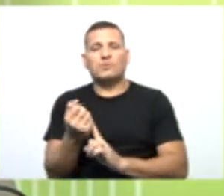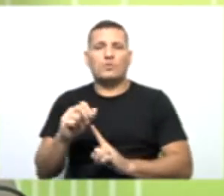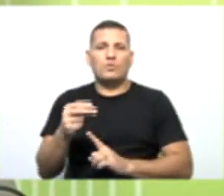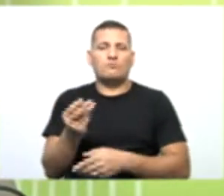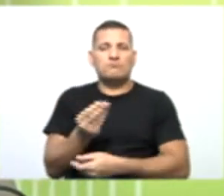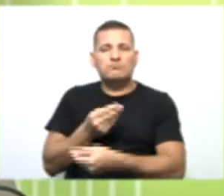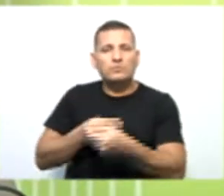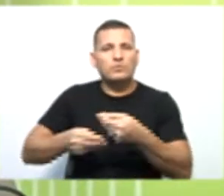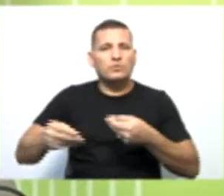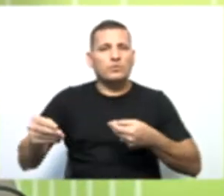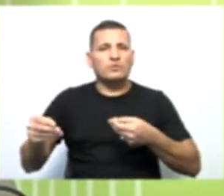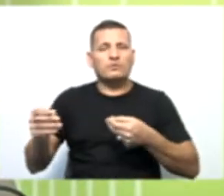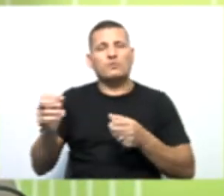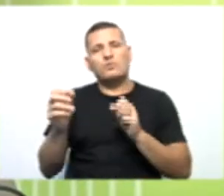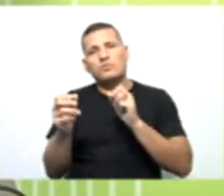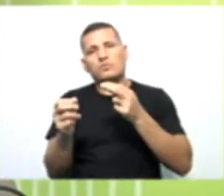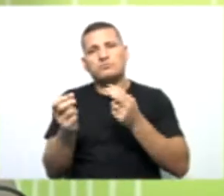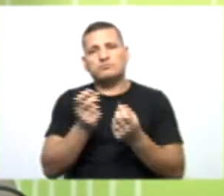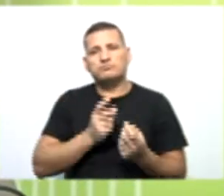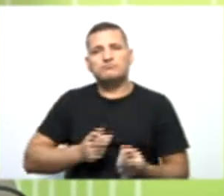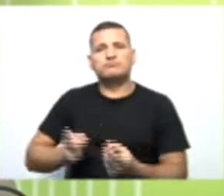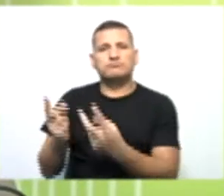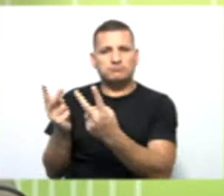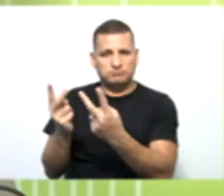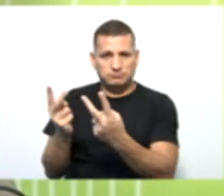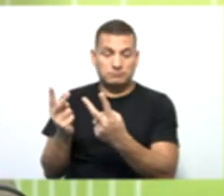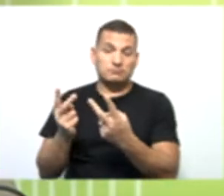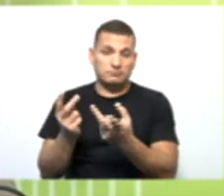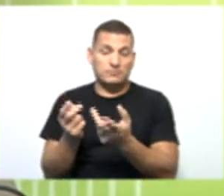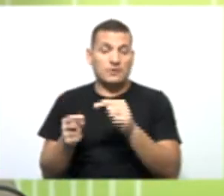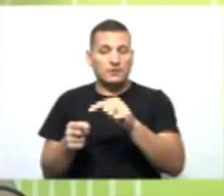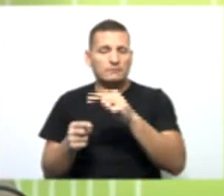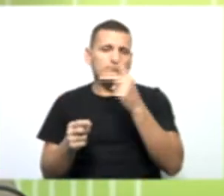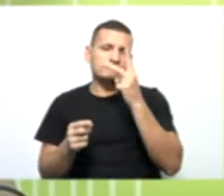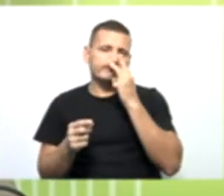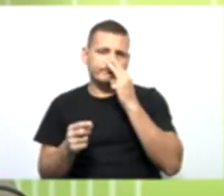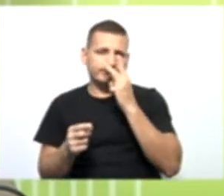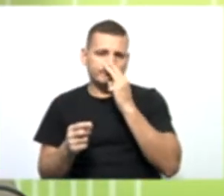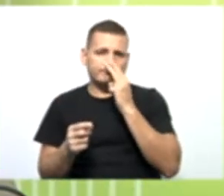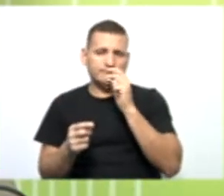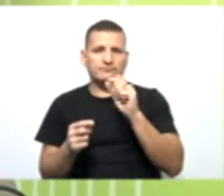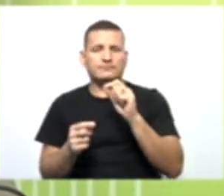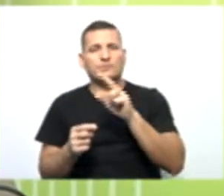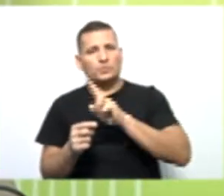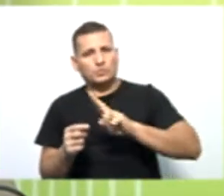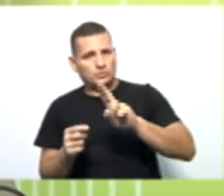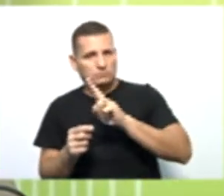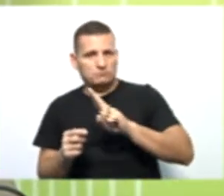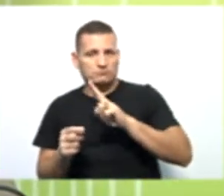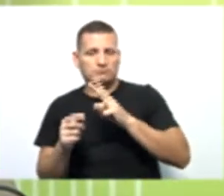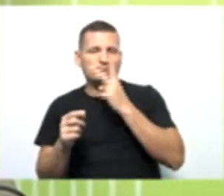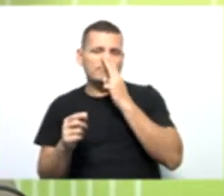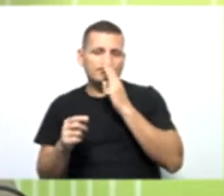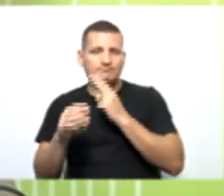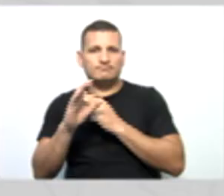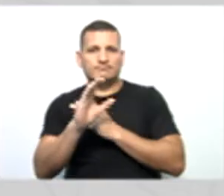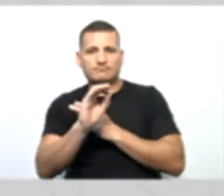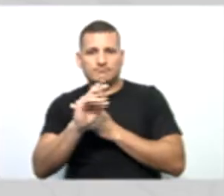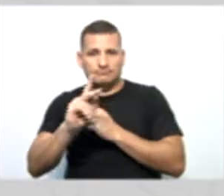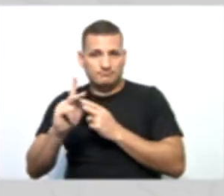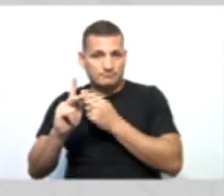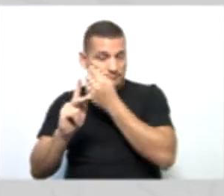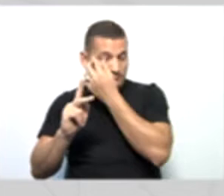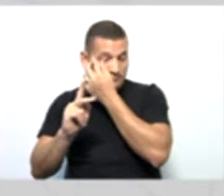Ou realmente um benefício que seja bem parecido com o uso das cooperativas. Então vamos lá.